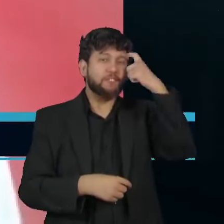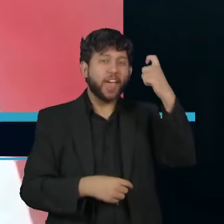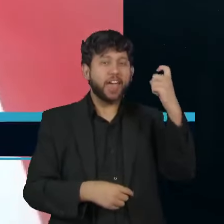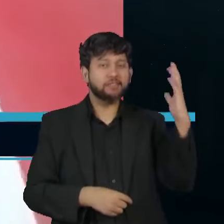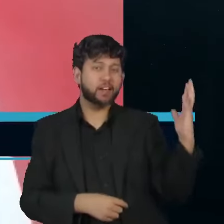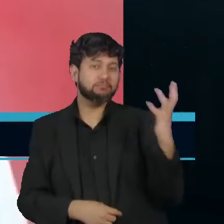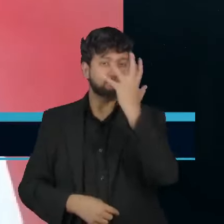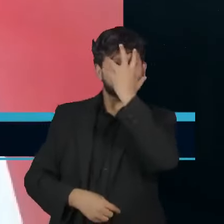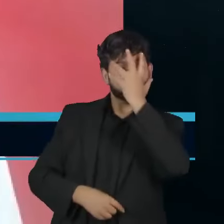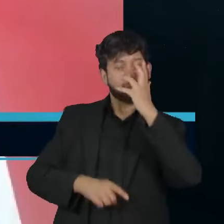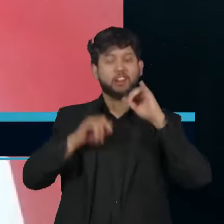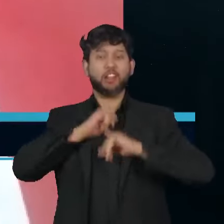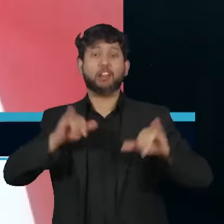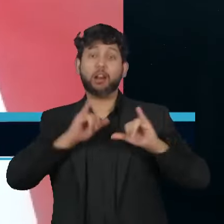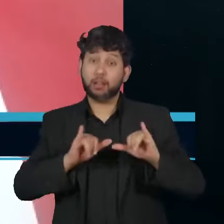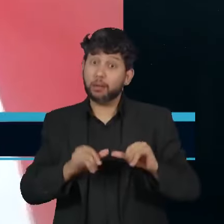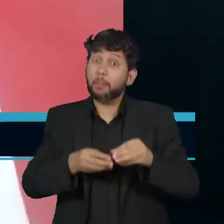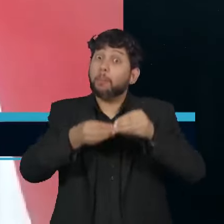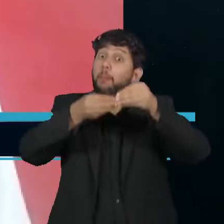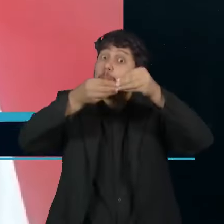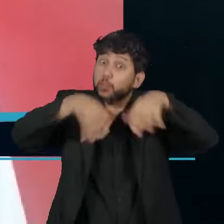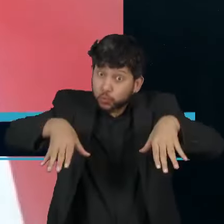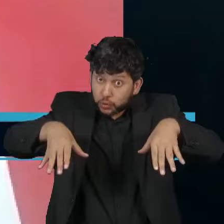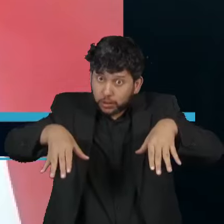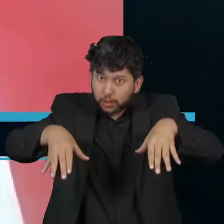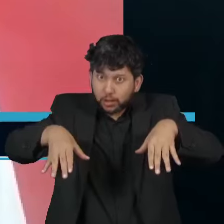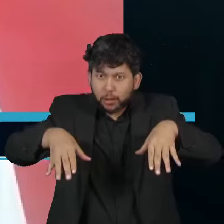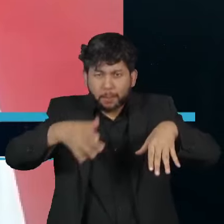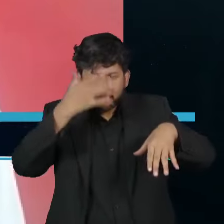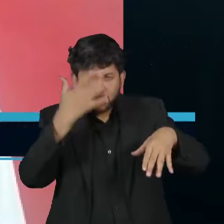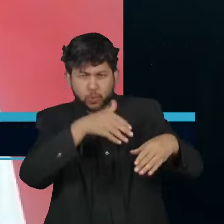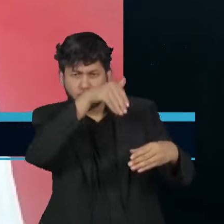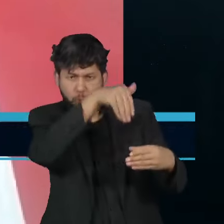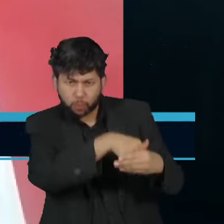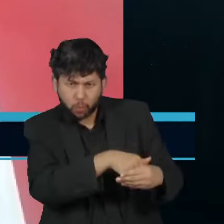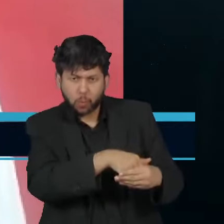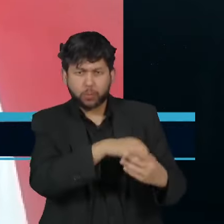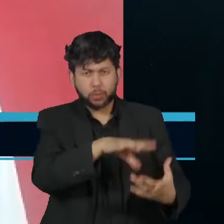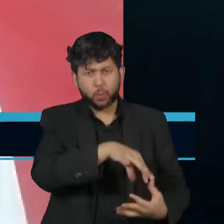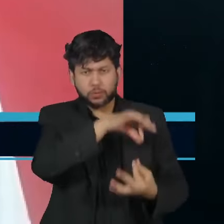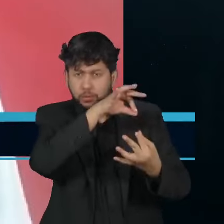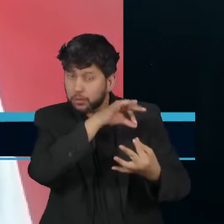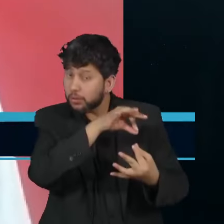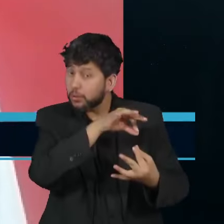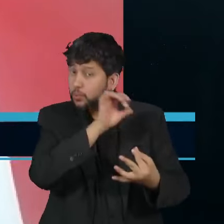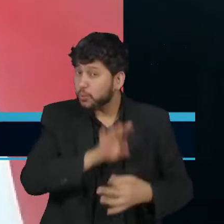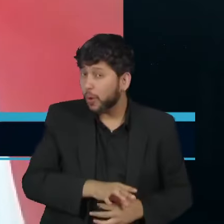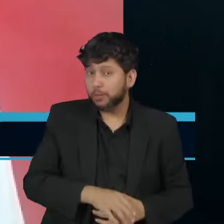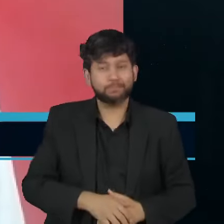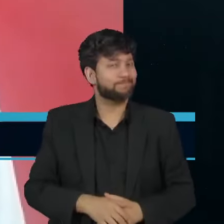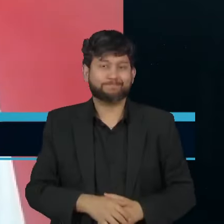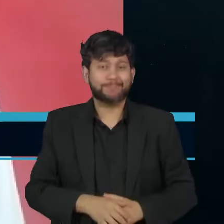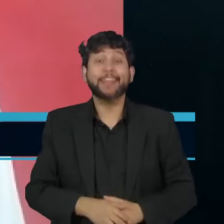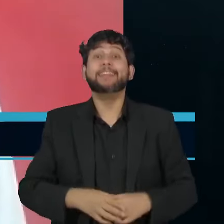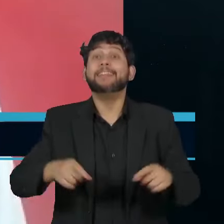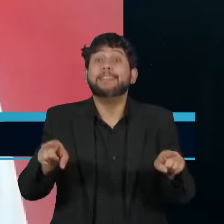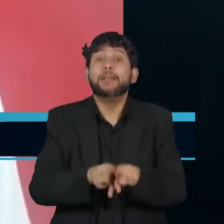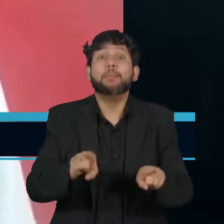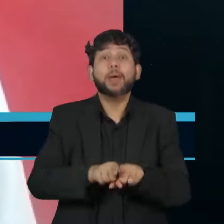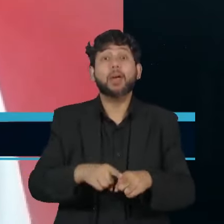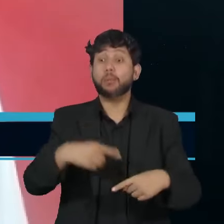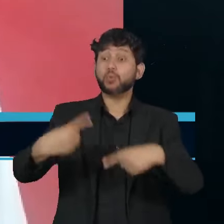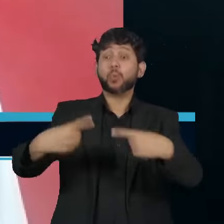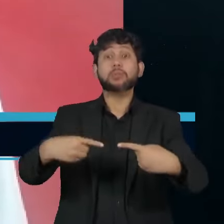fatos isso prejudica não só a estabilidade da Democracia mas a possibilidade da sua própria discussão